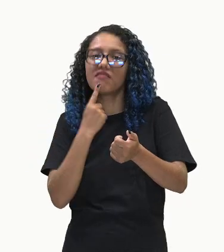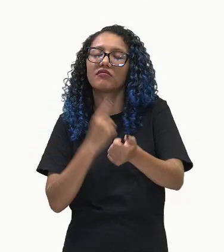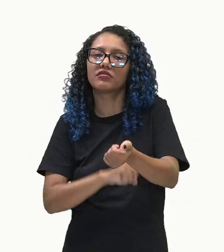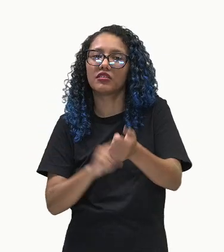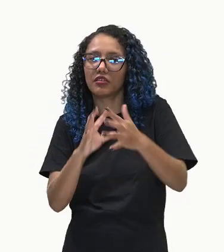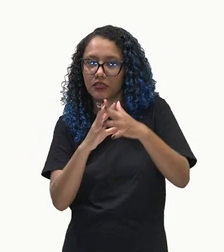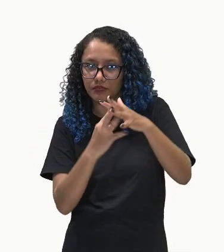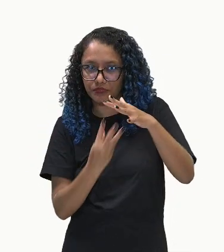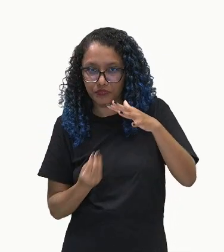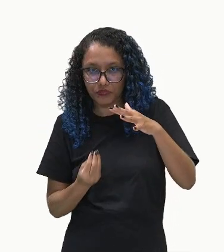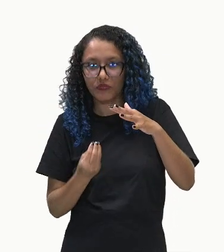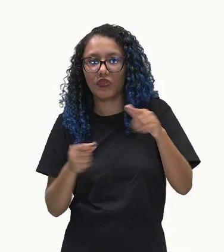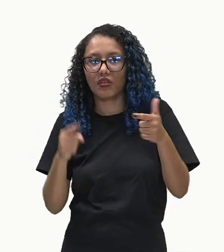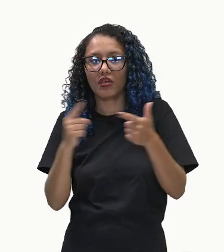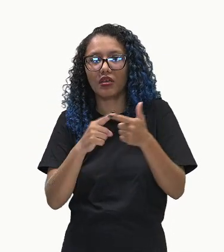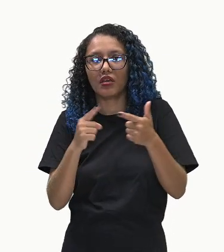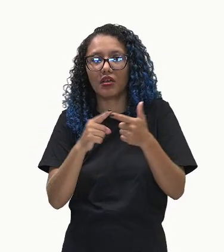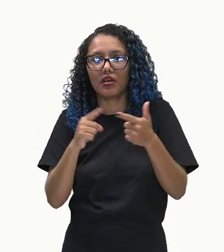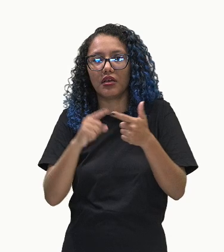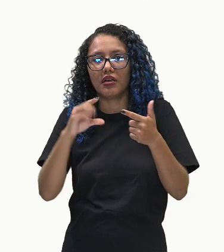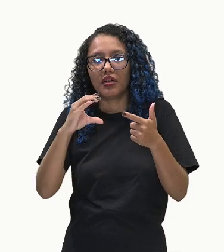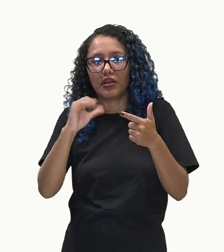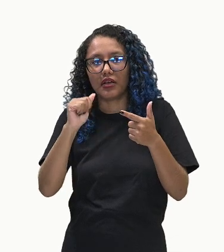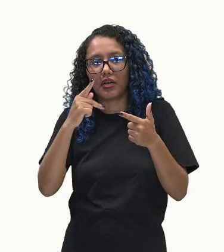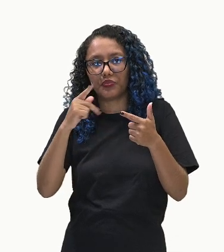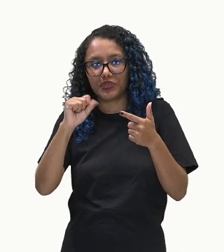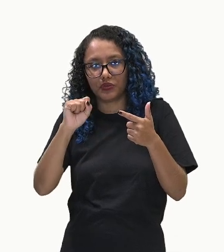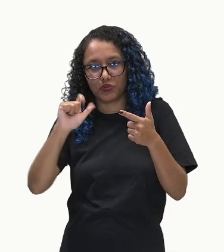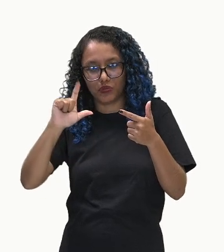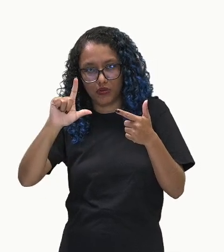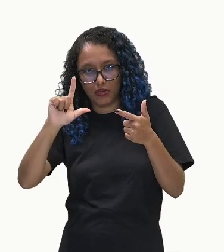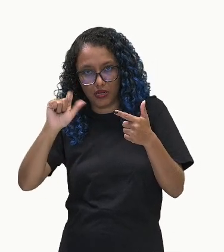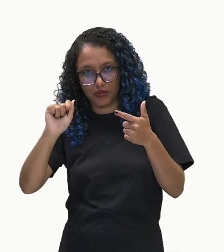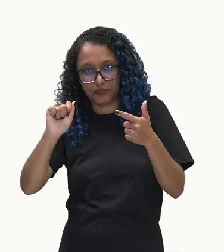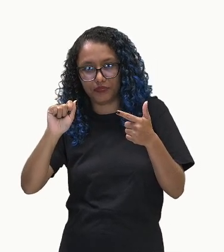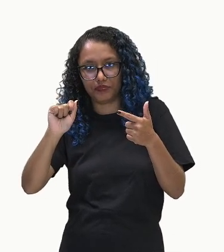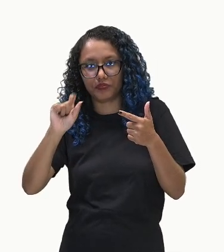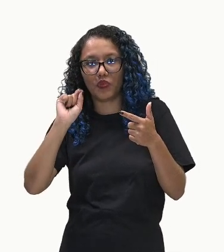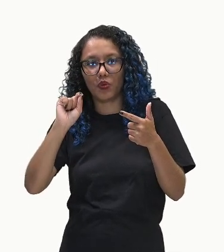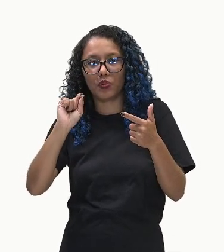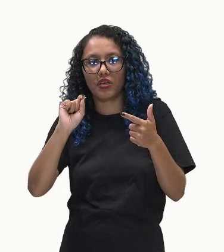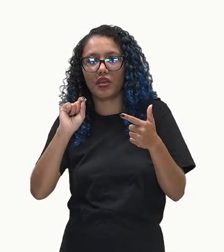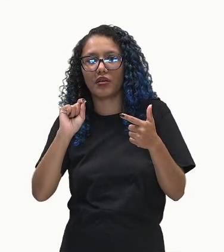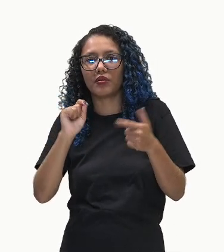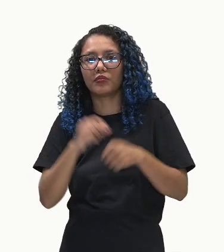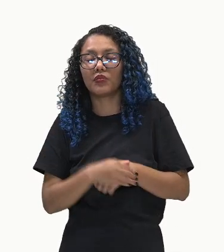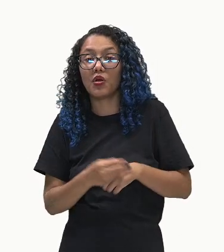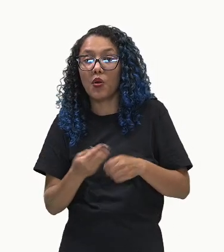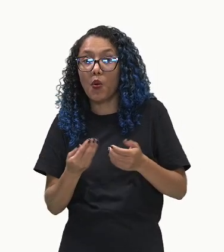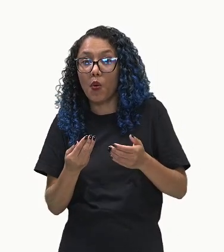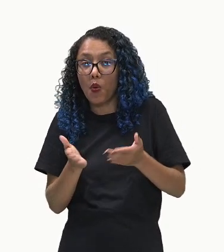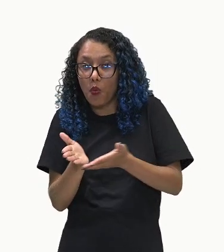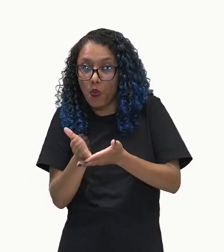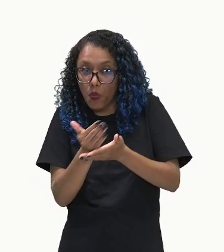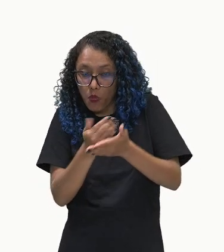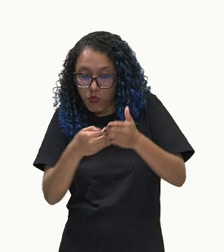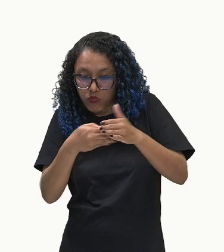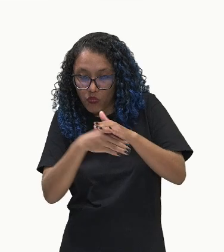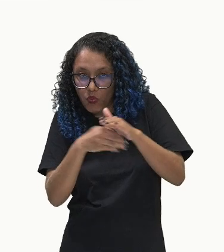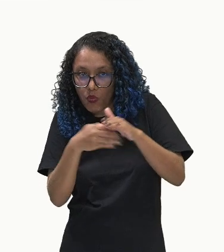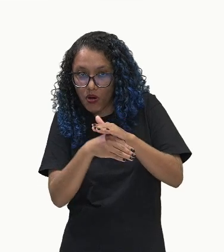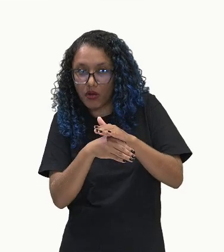de Bowman, que coleta o sangue. Percebam que cada partezinha dos néfrons tem uma